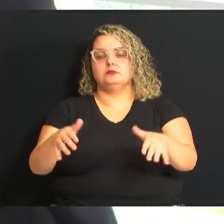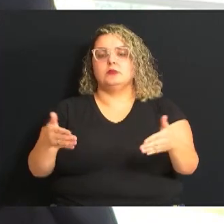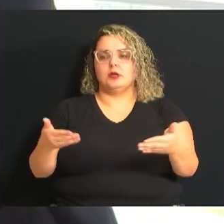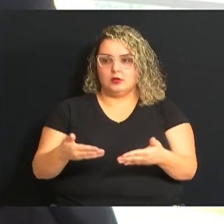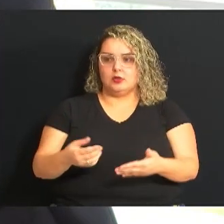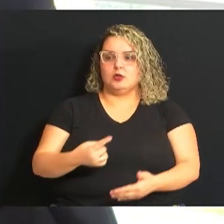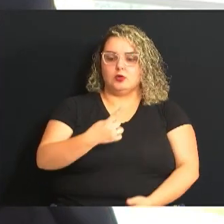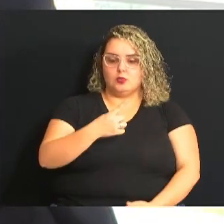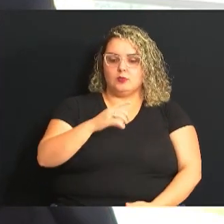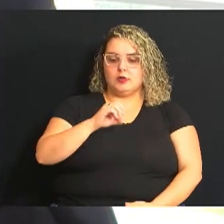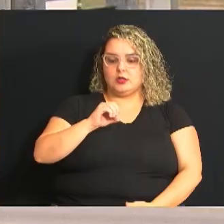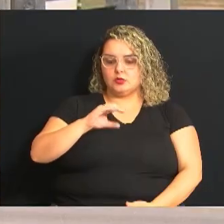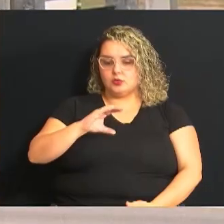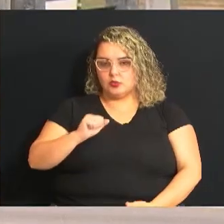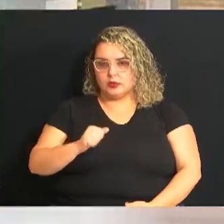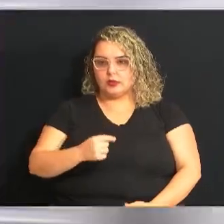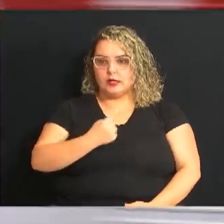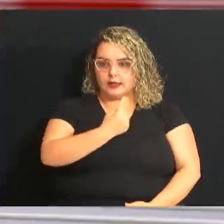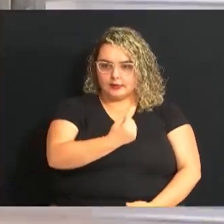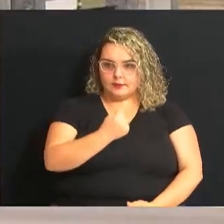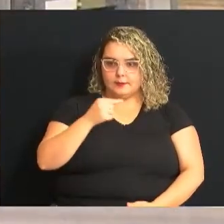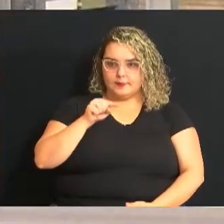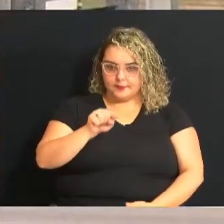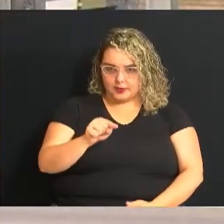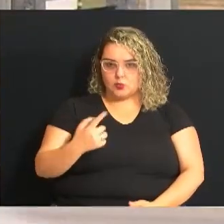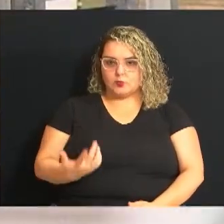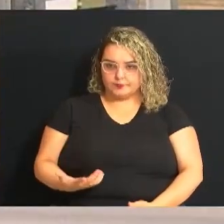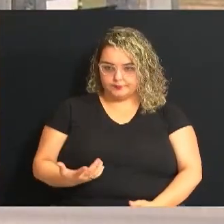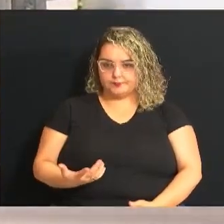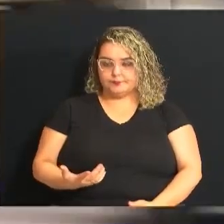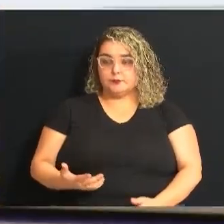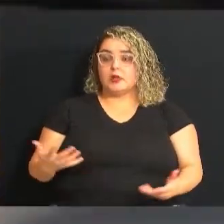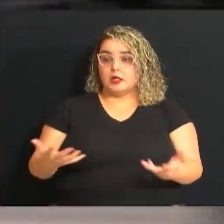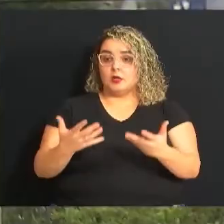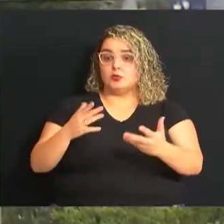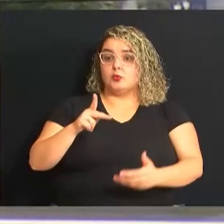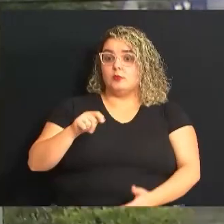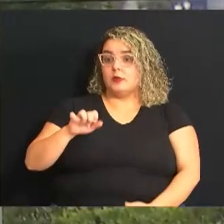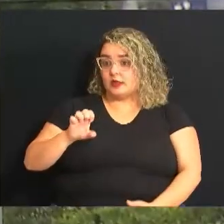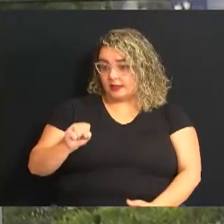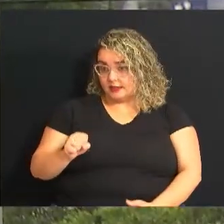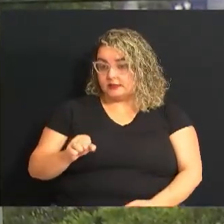do IPTU para o exercício de 2023. Entenda na reportagem.